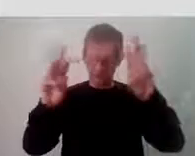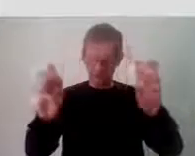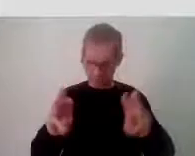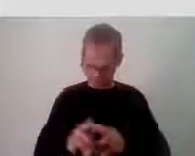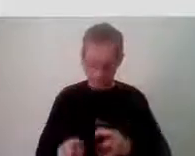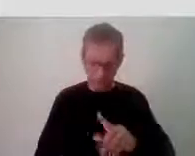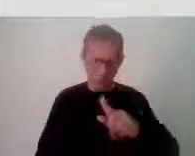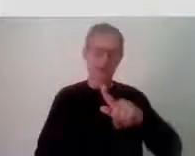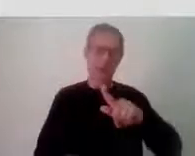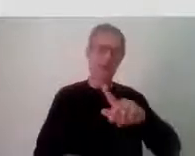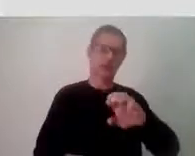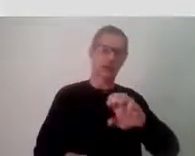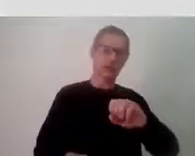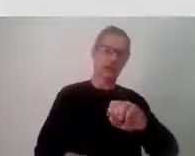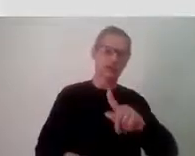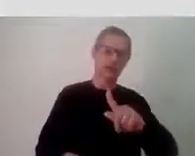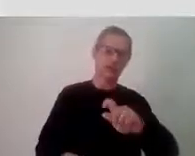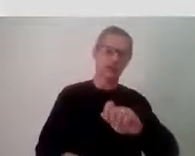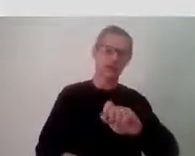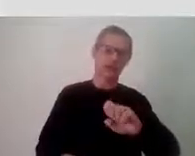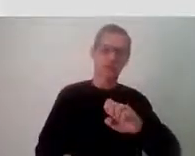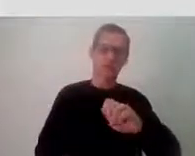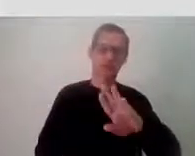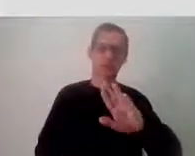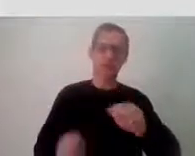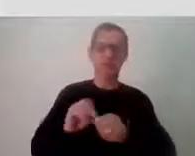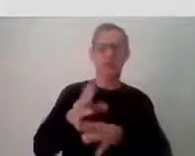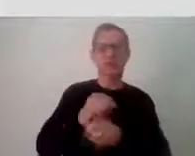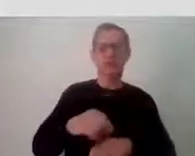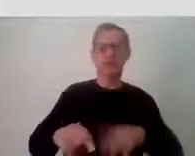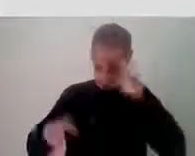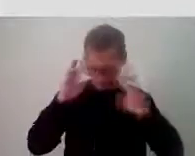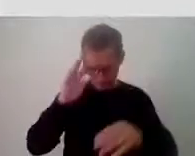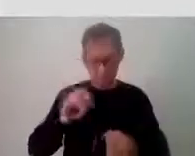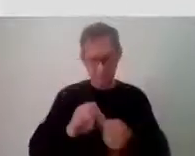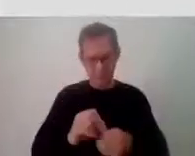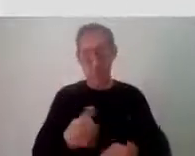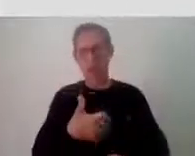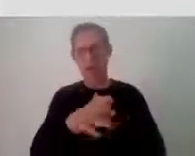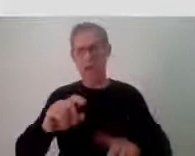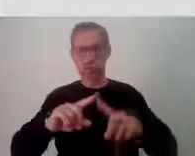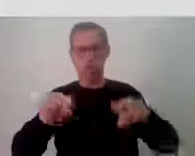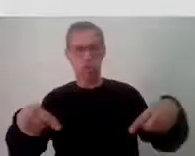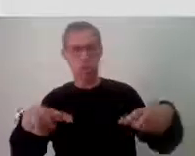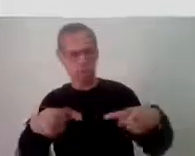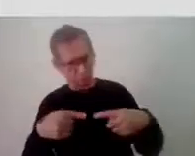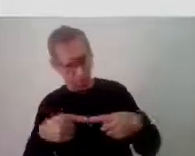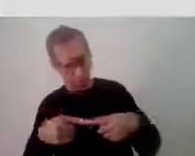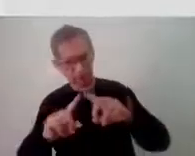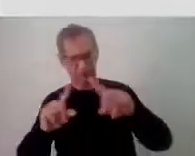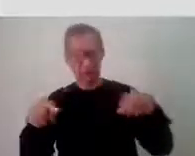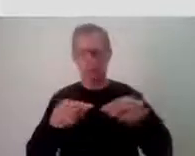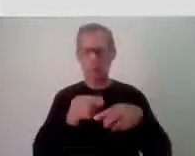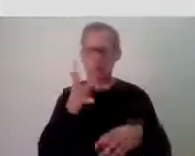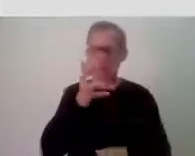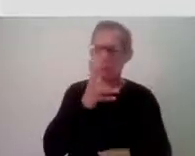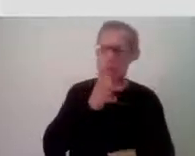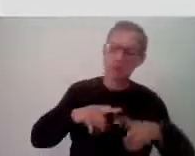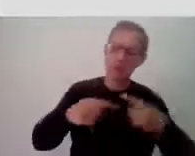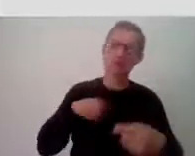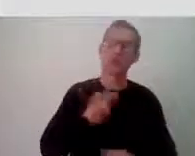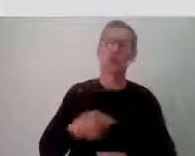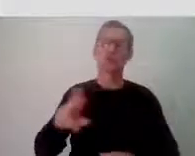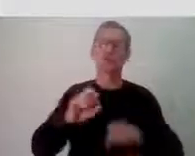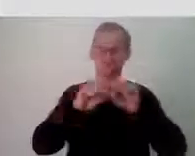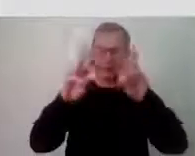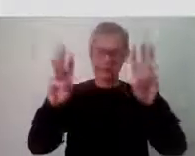faz essa soma pra gente, né? Porque se fazer, imagina só, fazer 100 áreas de cada um desses retângulozinhos, ia demorar. Nesse caso, a gente usa